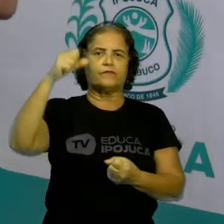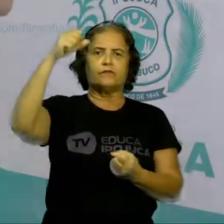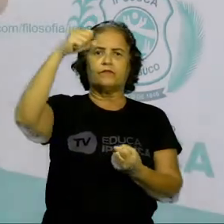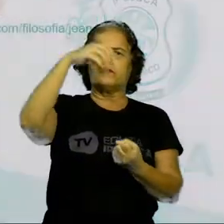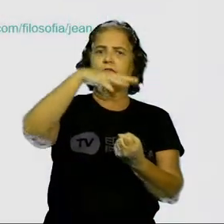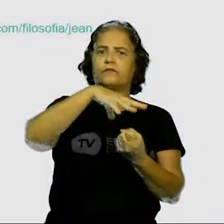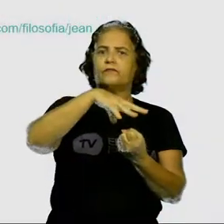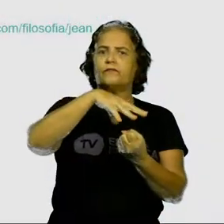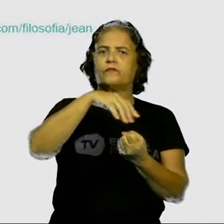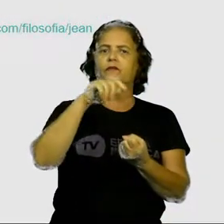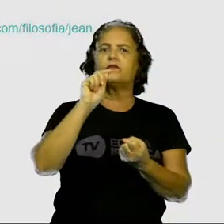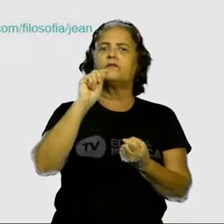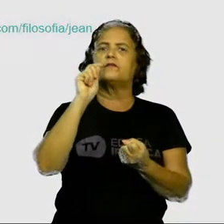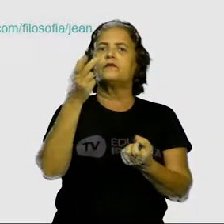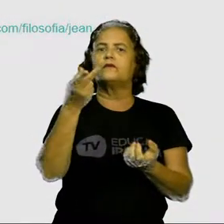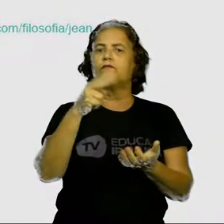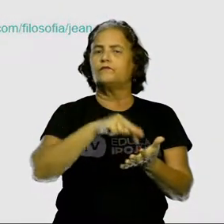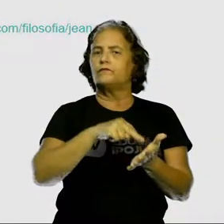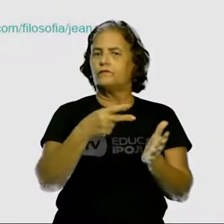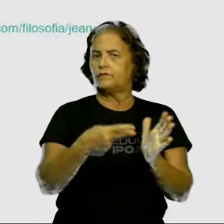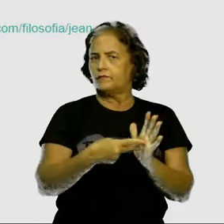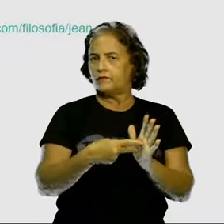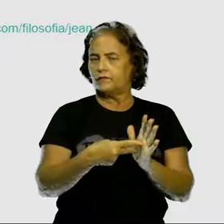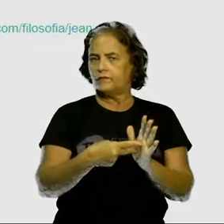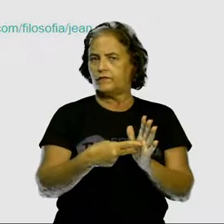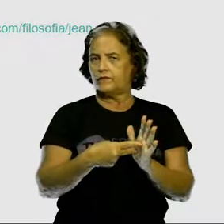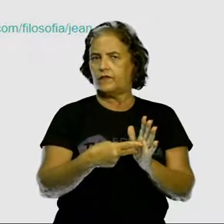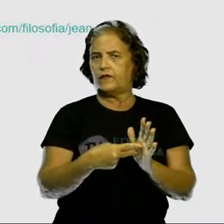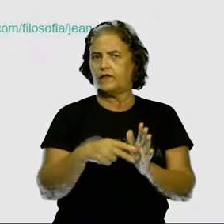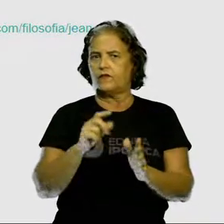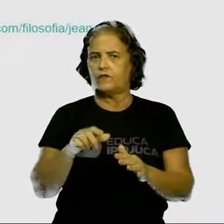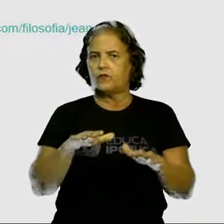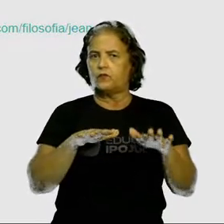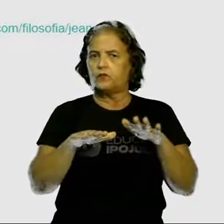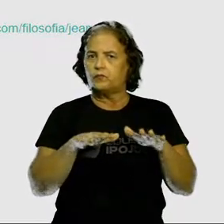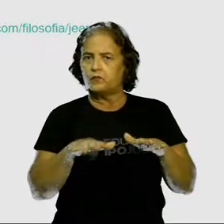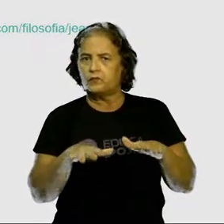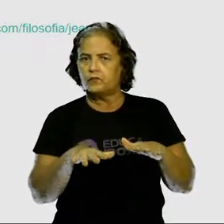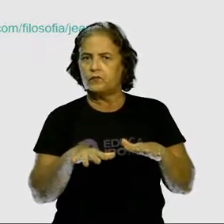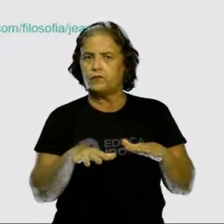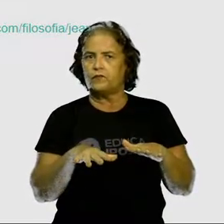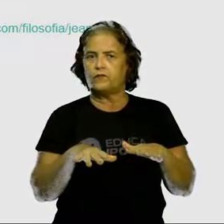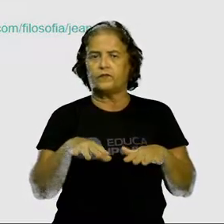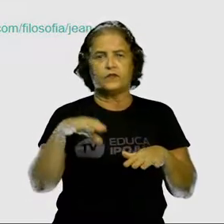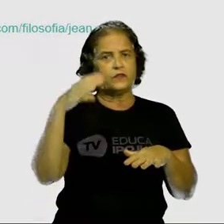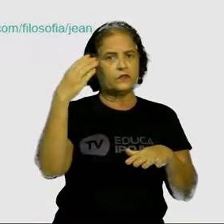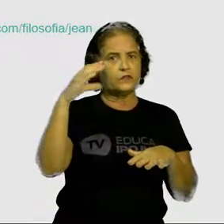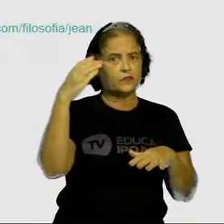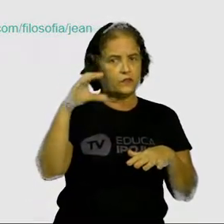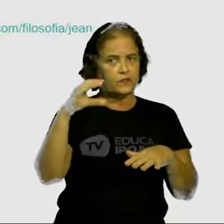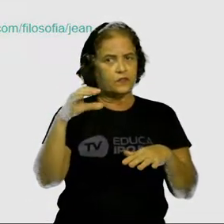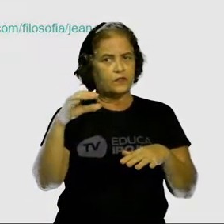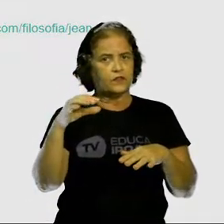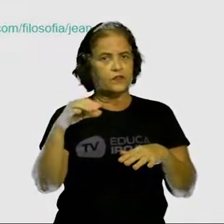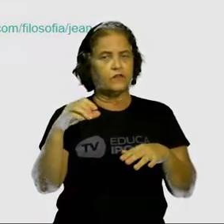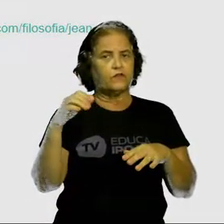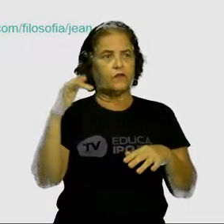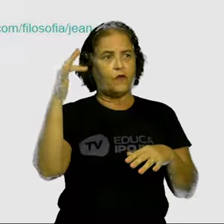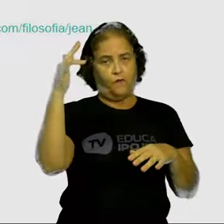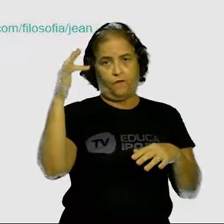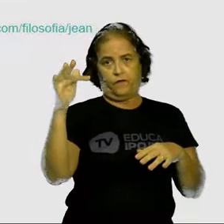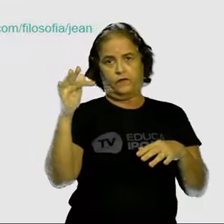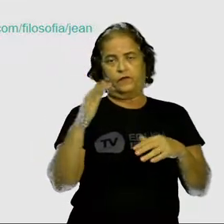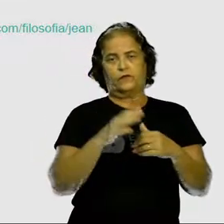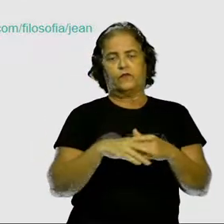Iluminismo, não é? O que é que foi o iluminismo? O iluminismo, ele foi um movimento científico-filosófico, certo, pessoal? E